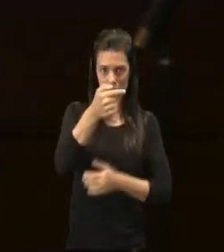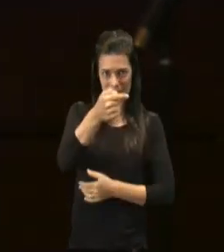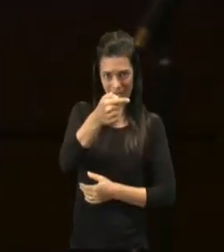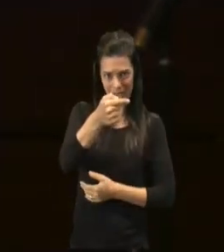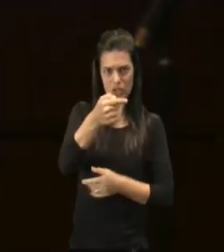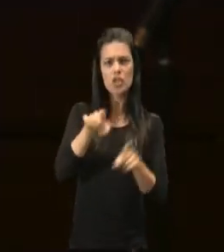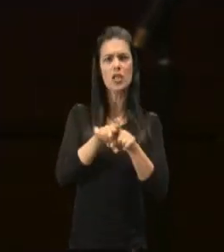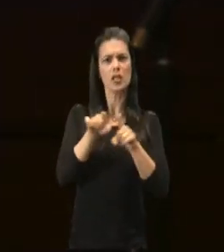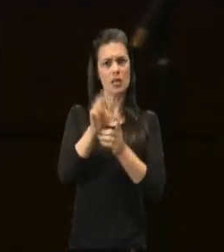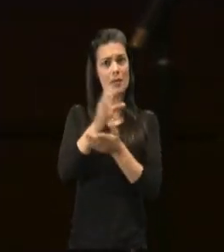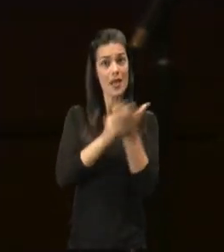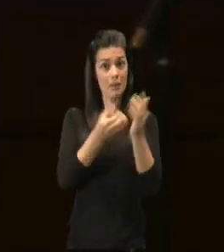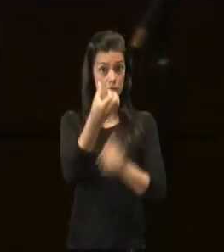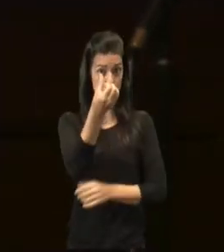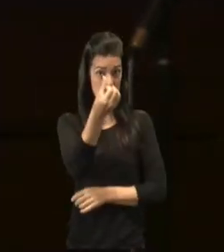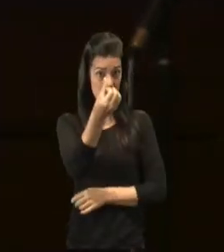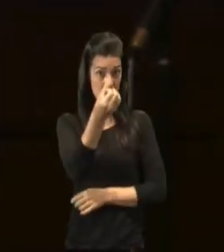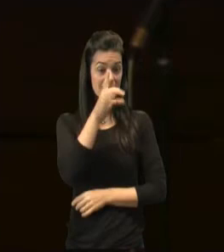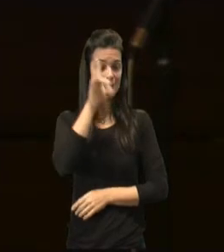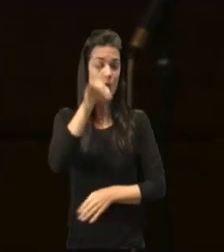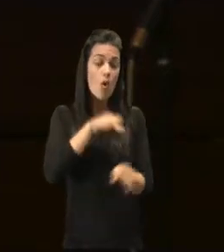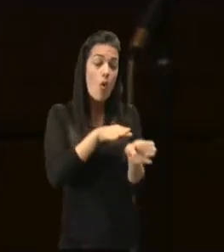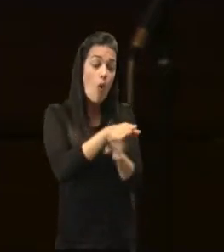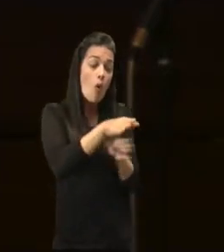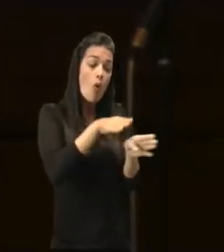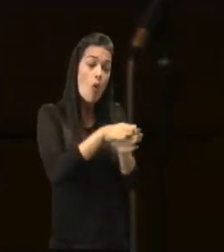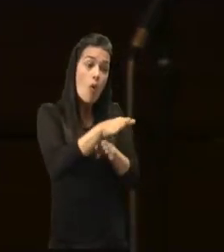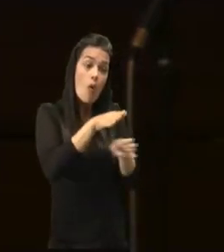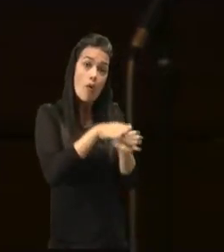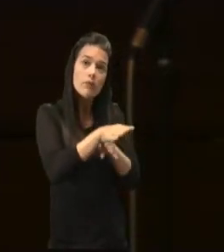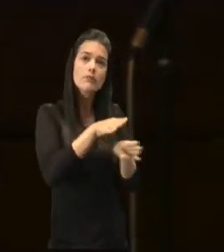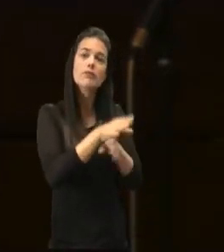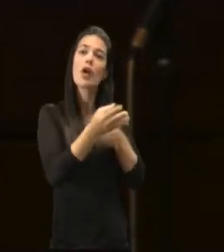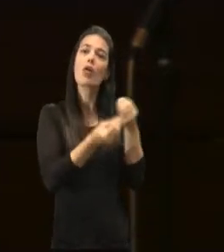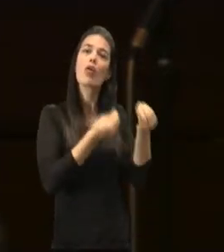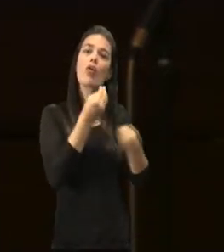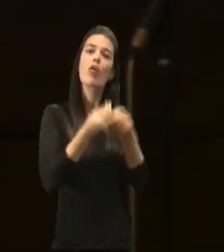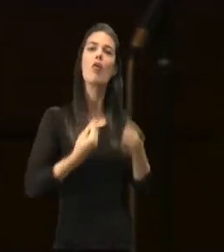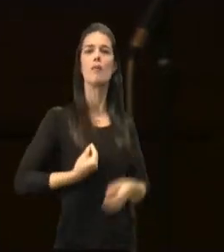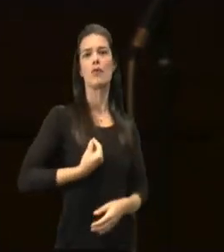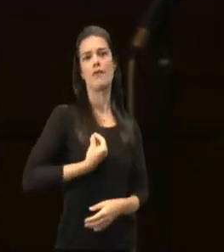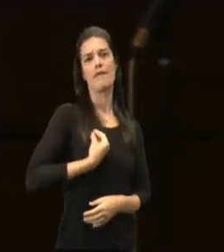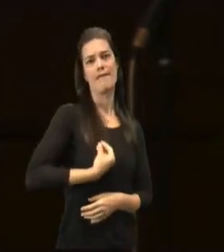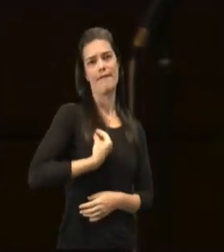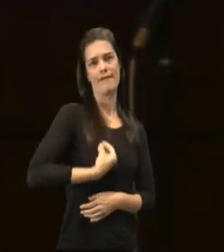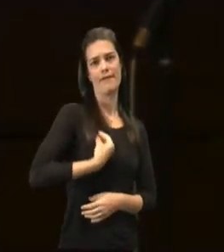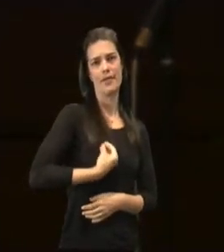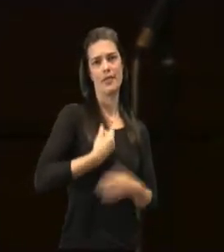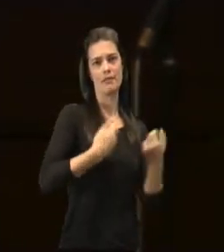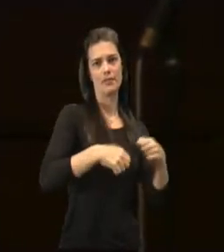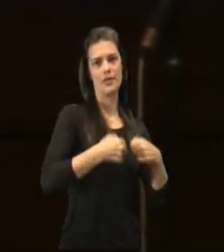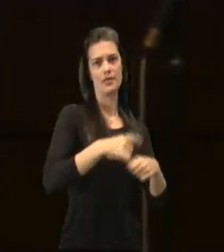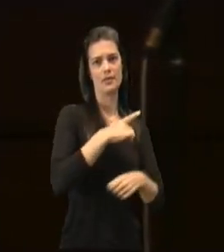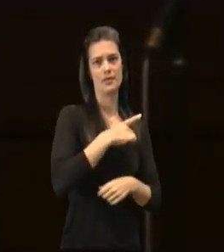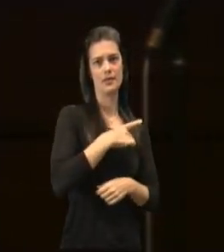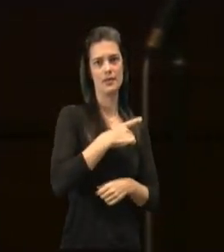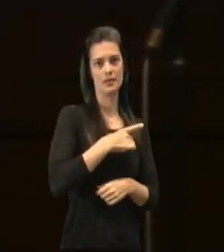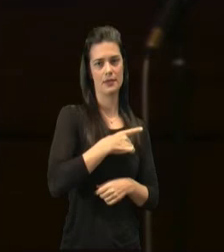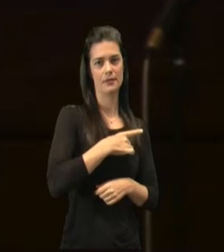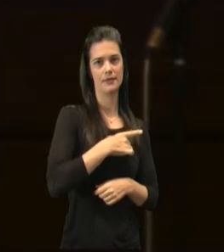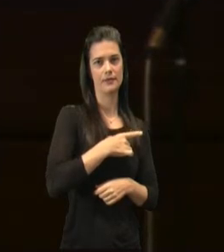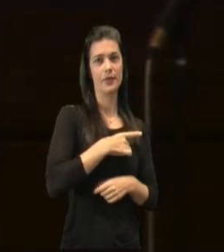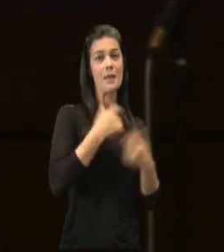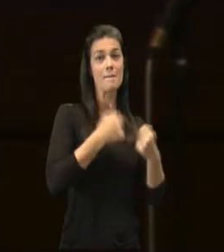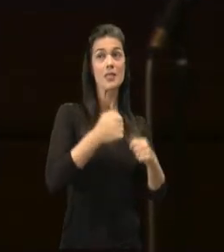capítulo anterior, o capítulo 6, eles trazem estas informações, estas diretrizes familiares, a partir da obediência